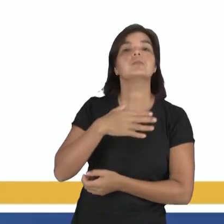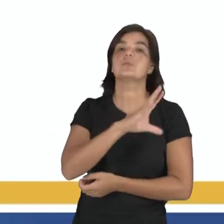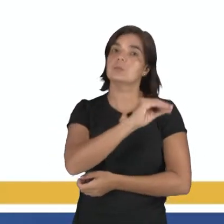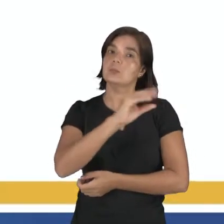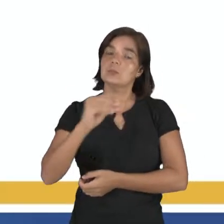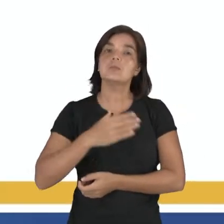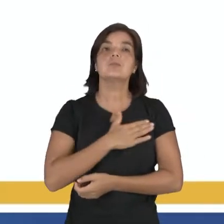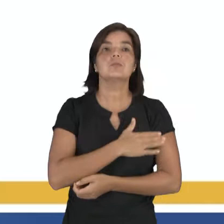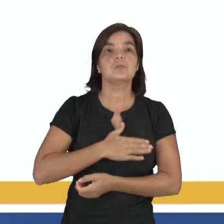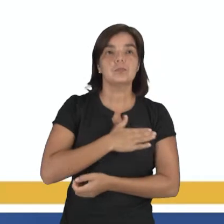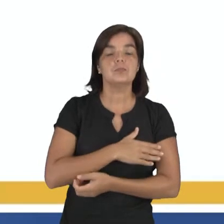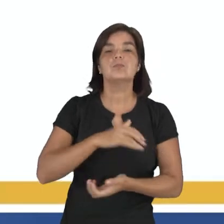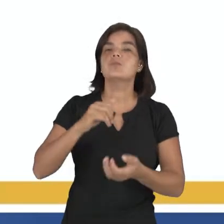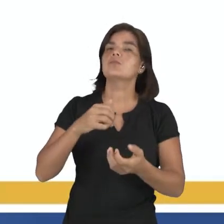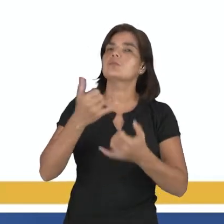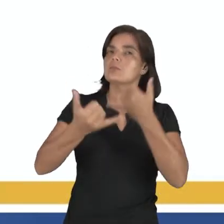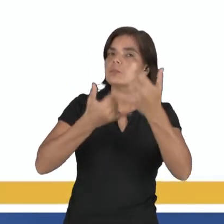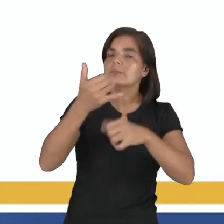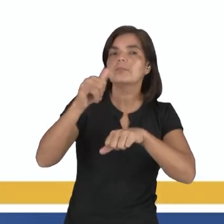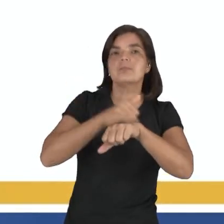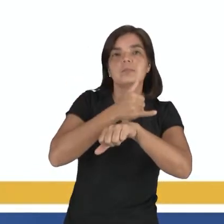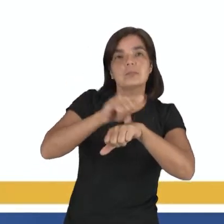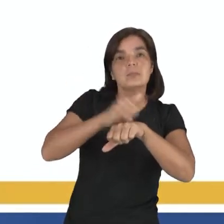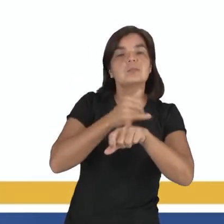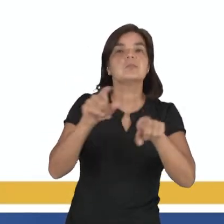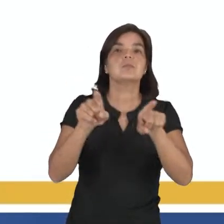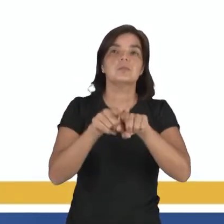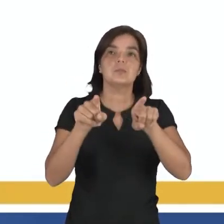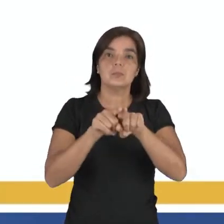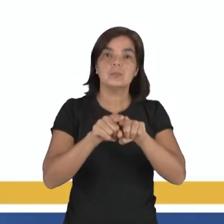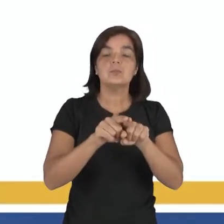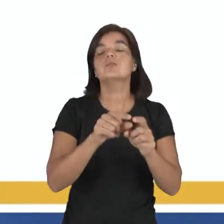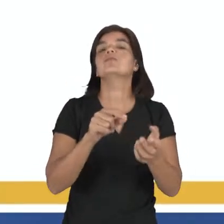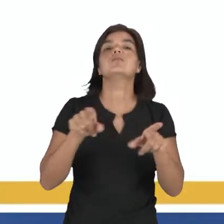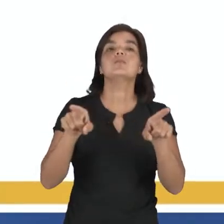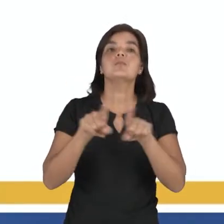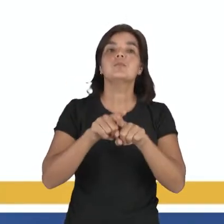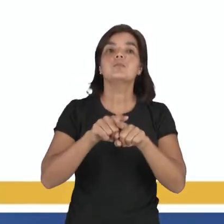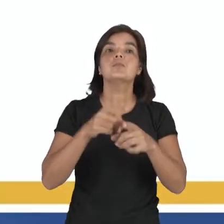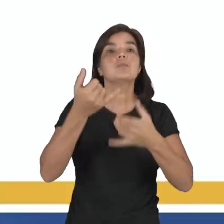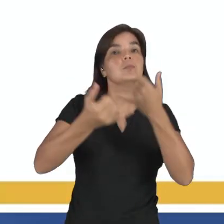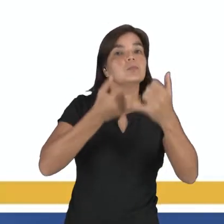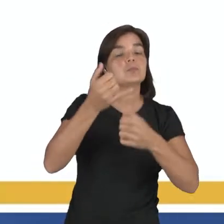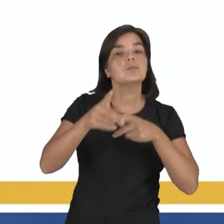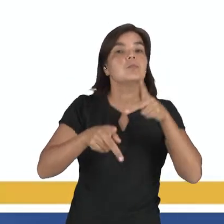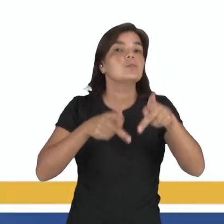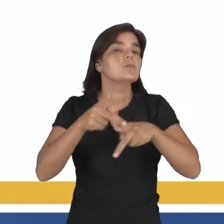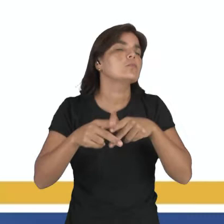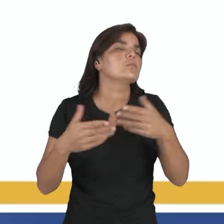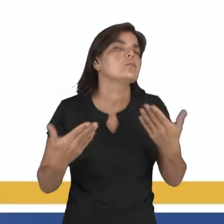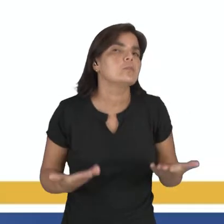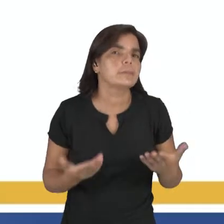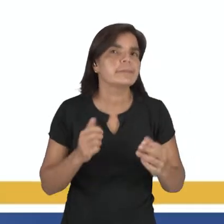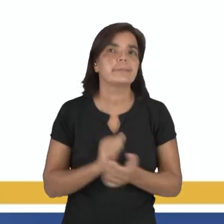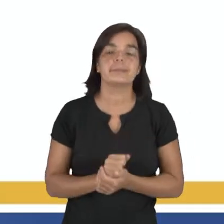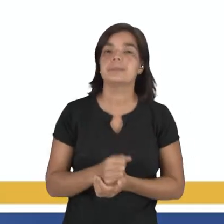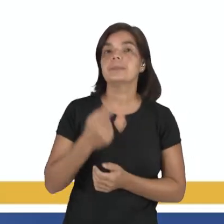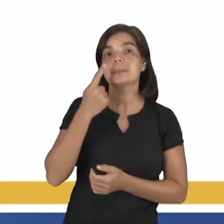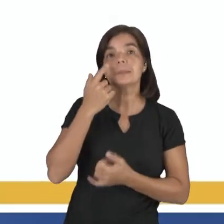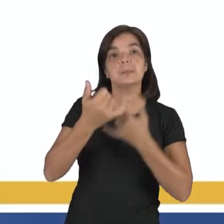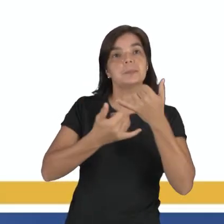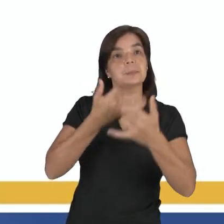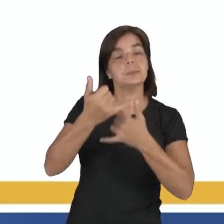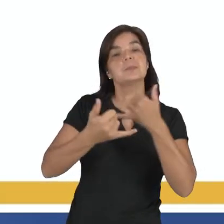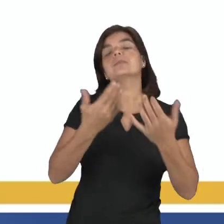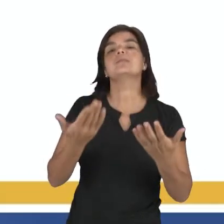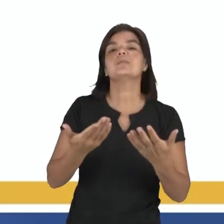adolescentes tanto gostam. Os jogos de estratégia, que também a gente cita lá o xadrez, e os jogos populares. Os jogos populares, gente, são jogos que